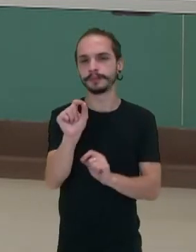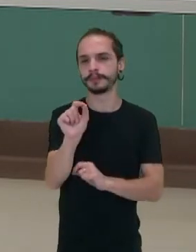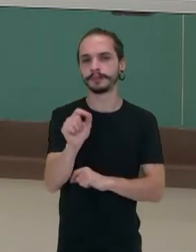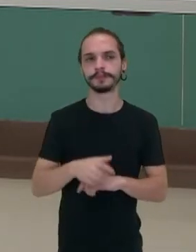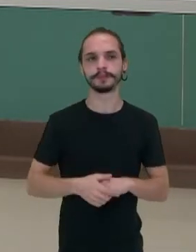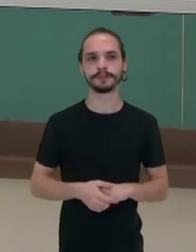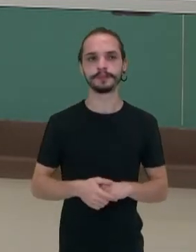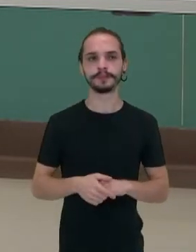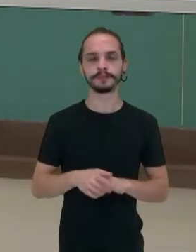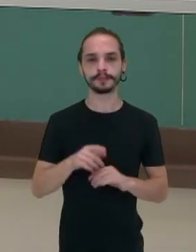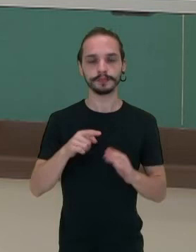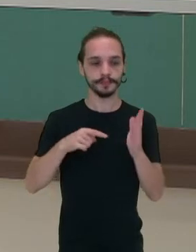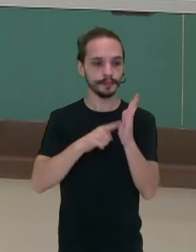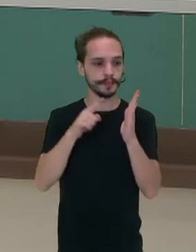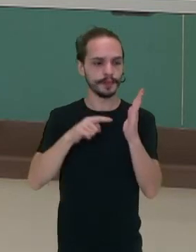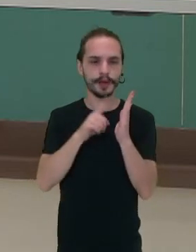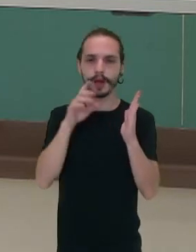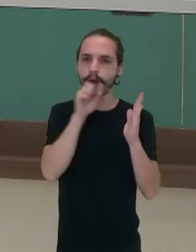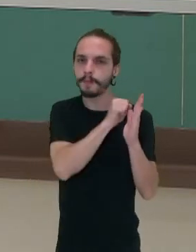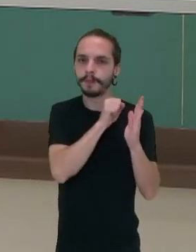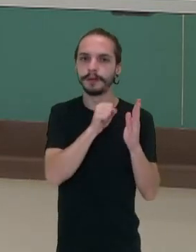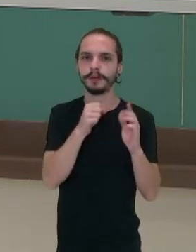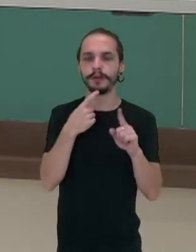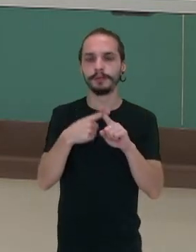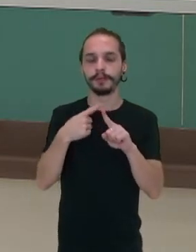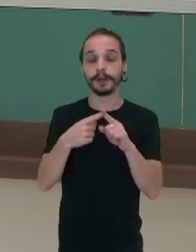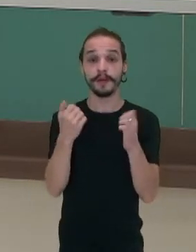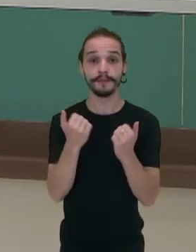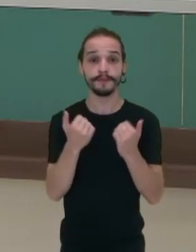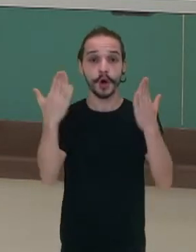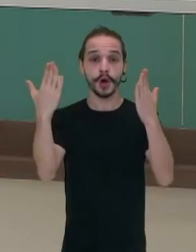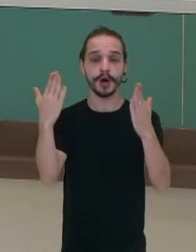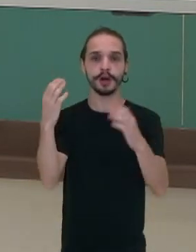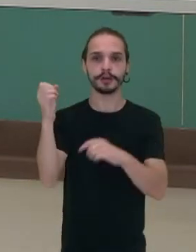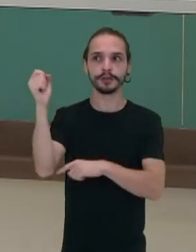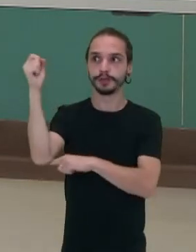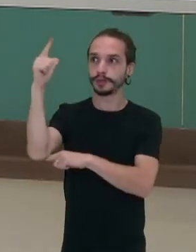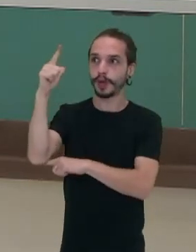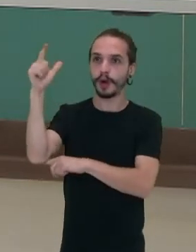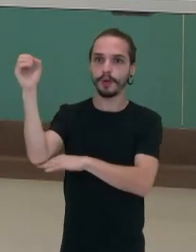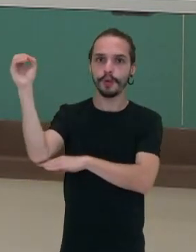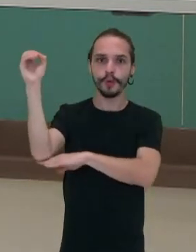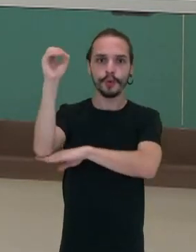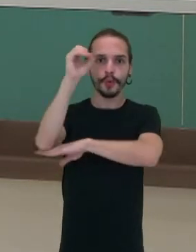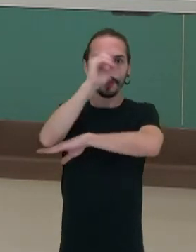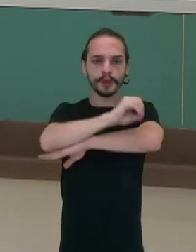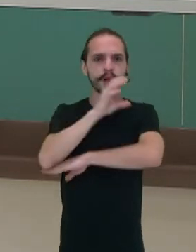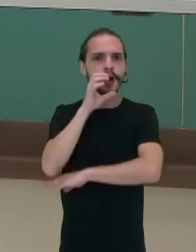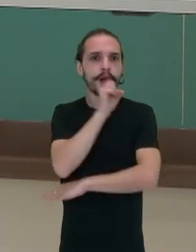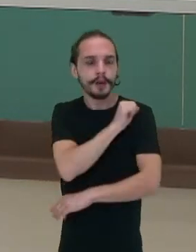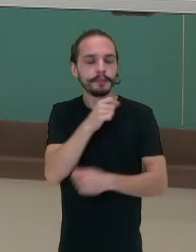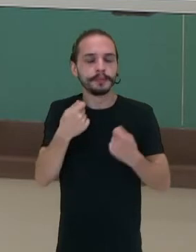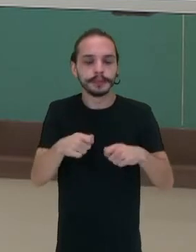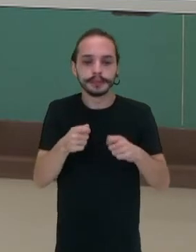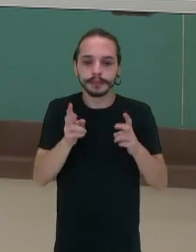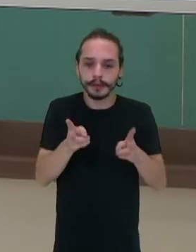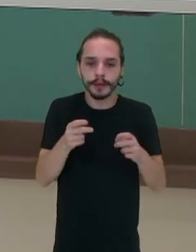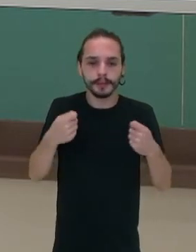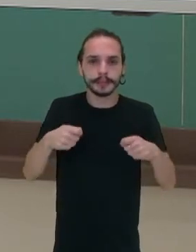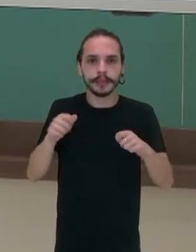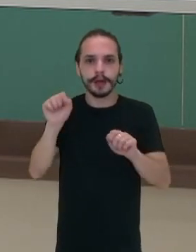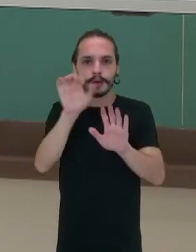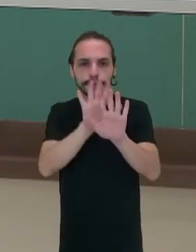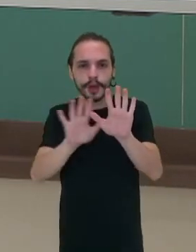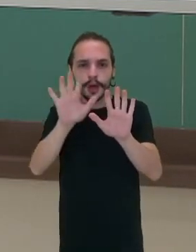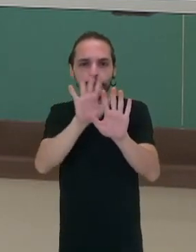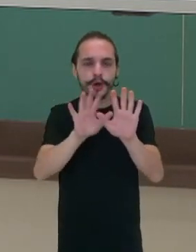Ele faz pinceladas rápidas, ou seja, como uma pintura ao ar livre, o sol se mexe muito rápido, tem que fazer rápido a pintura para poder pegar luz e sombra. Então não dá tempo